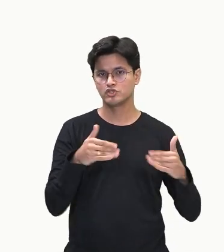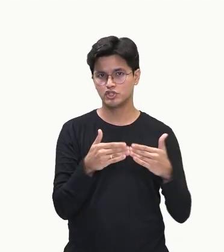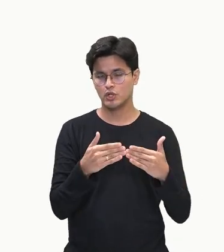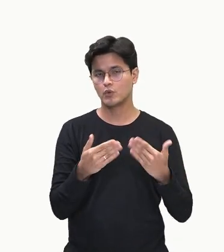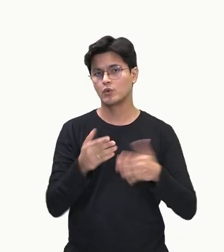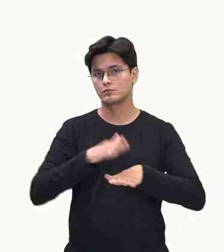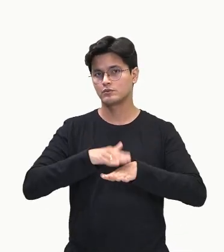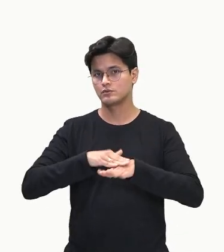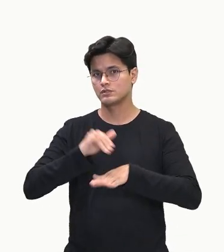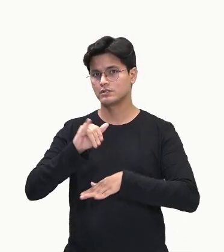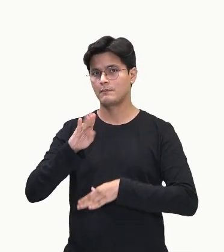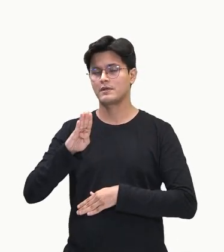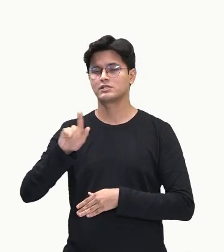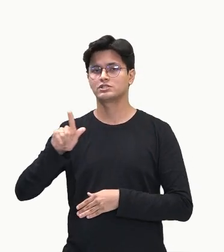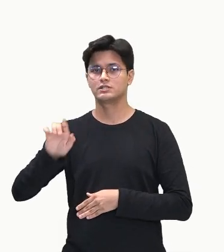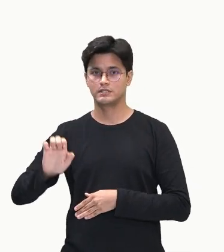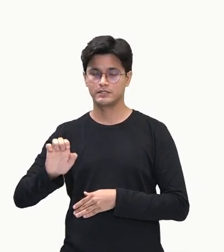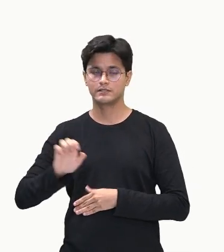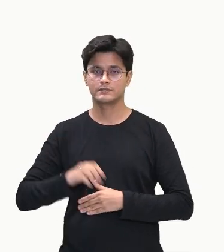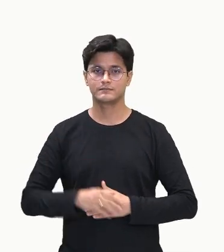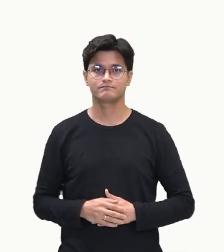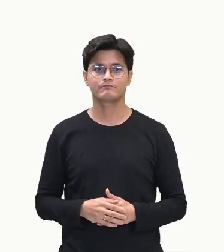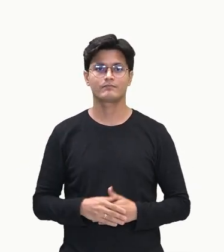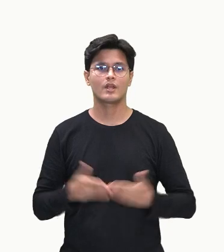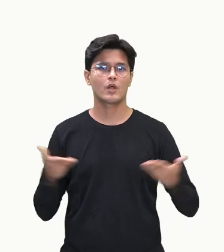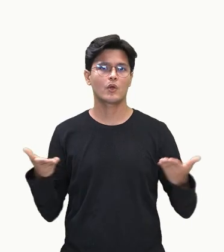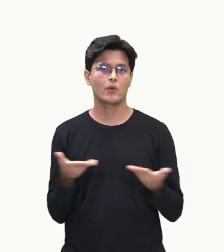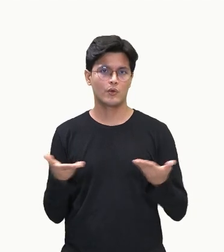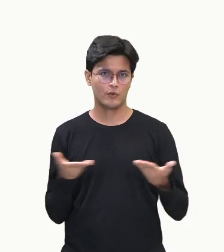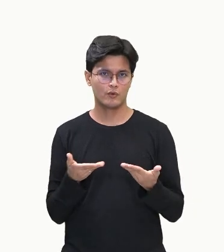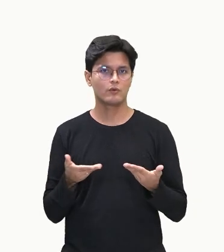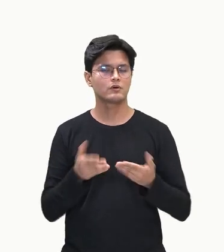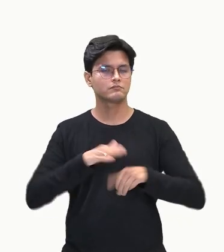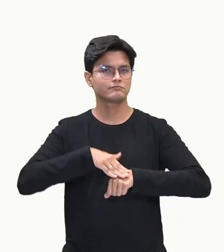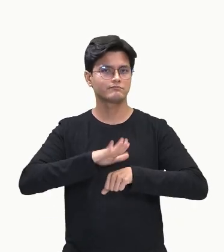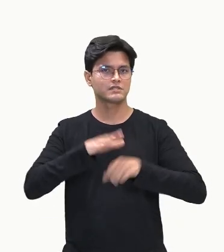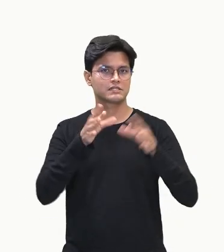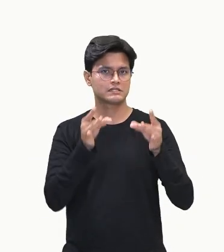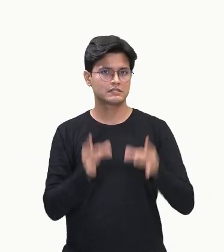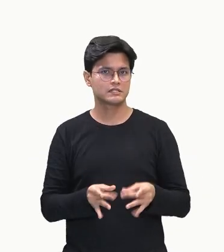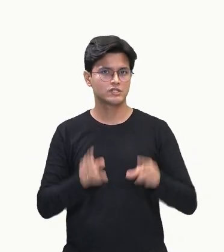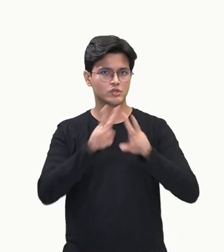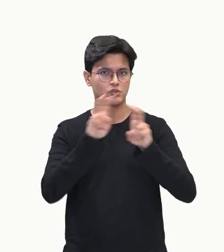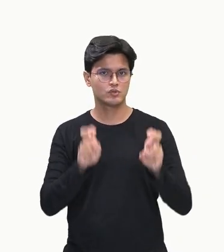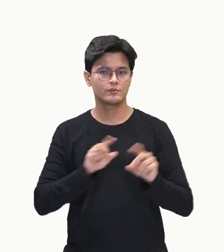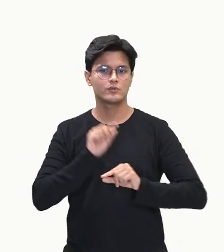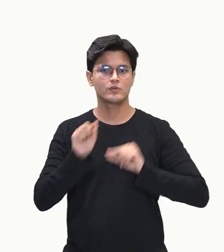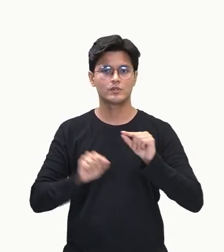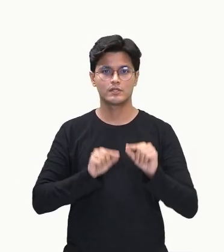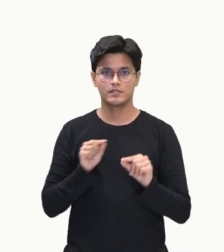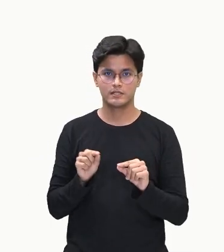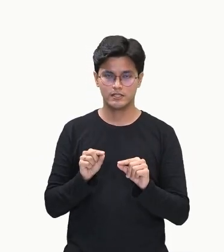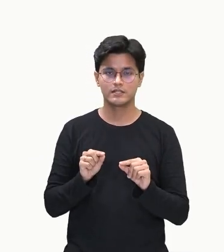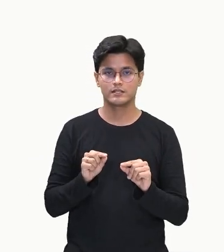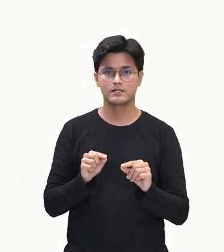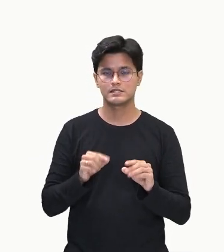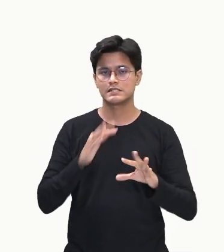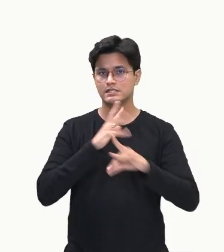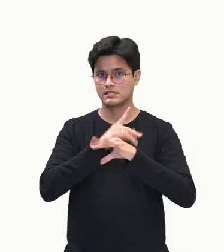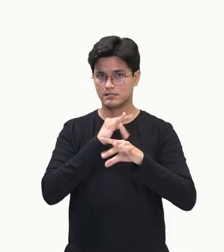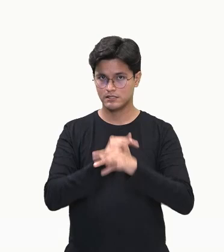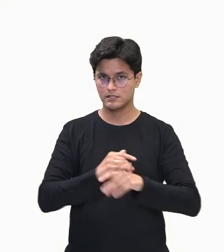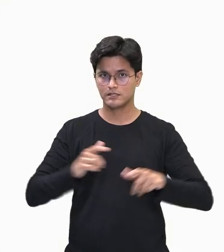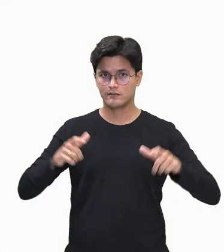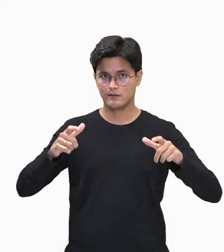IBGE. E aí a gente falando agora com mais detalhes sobre a grande metrópole